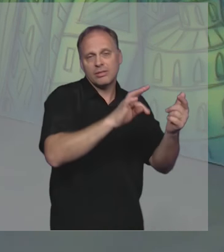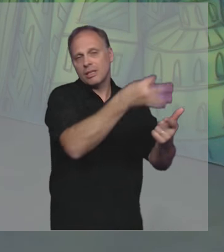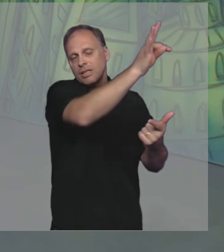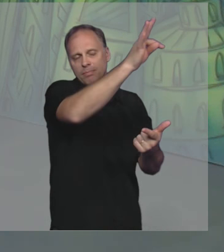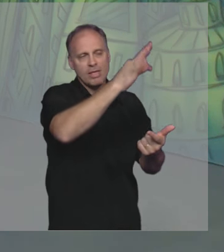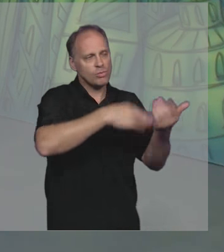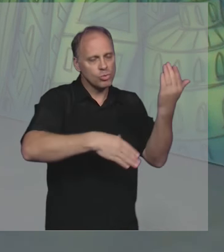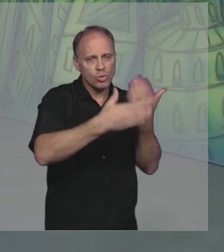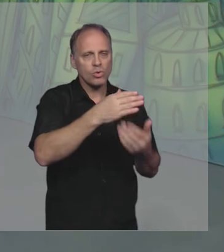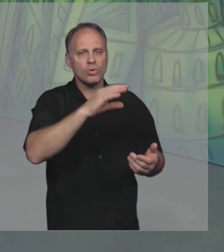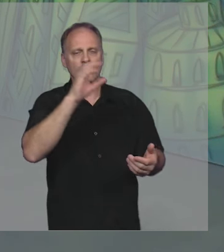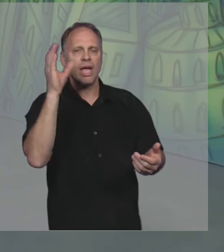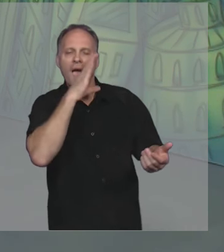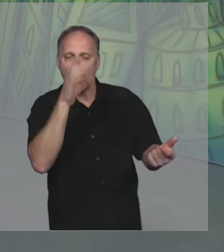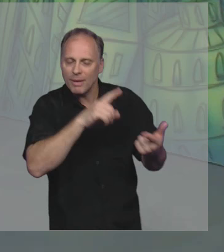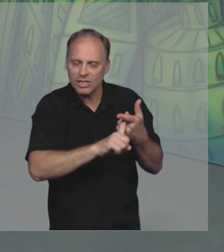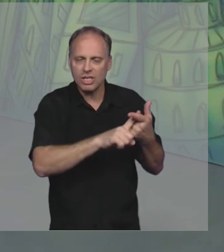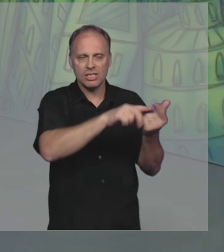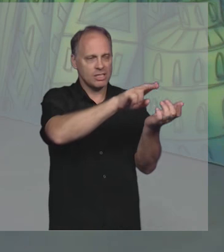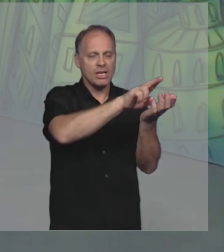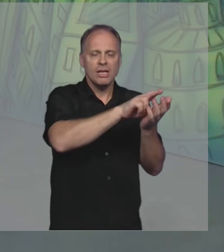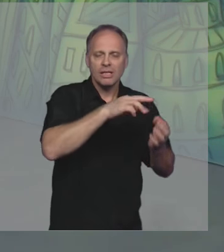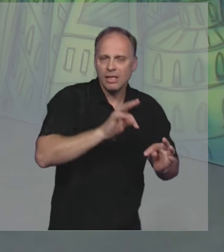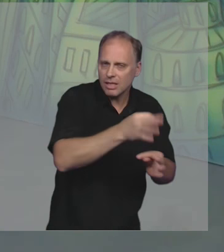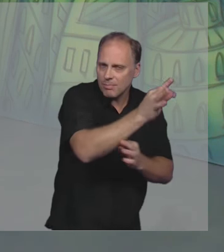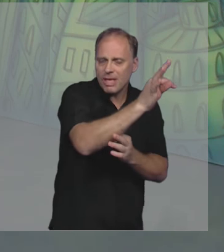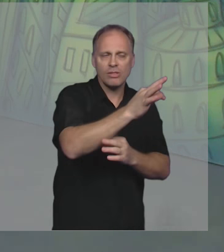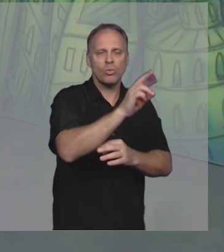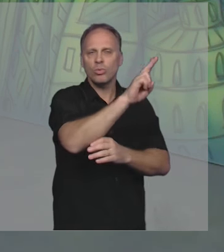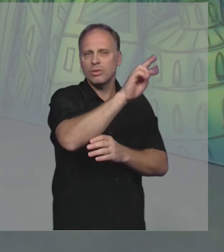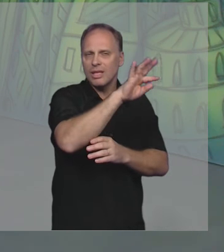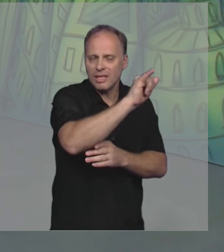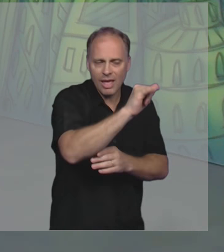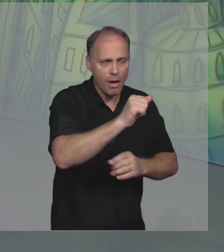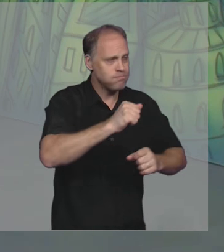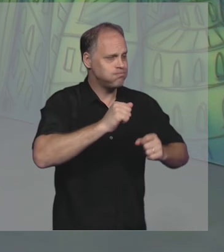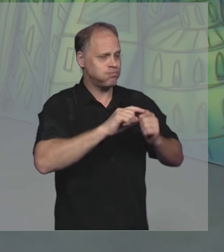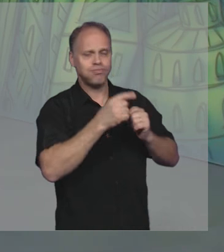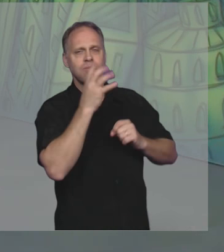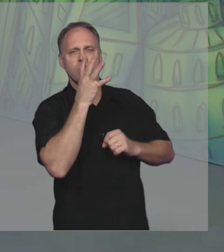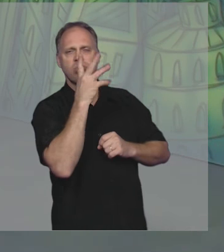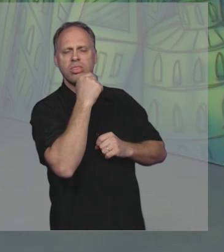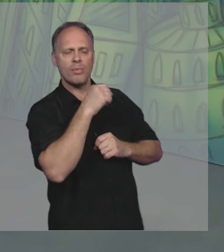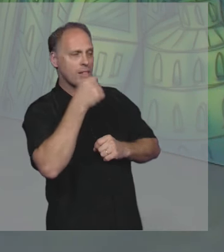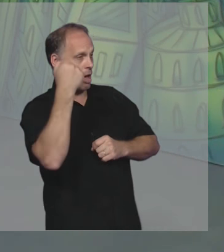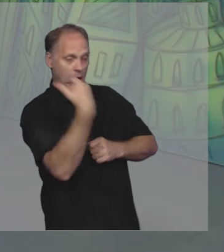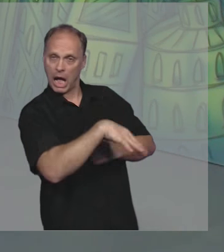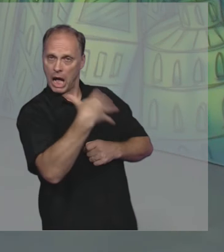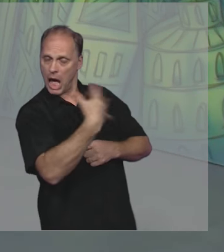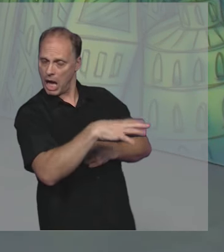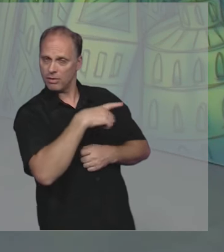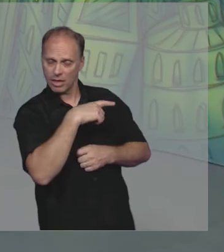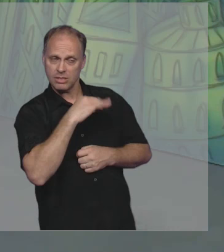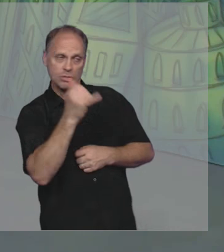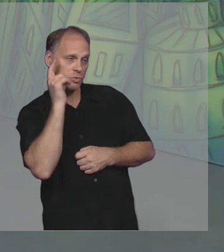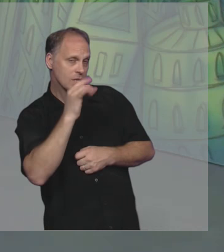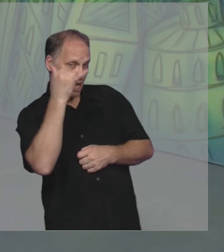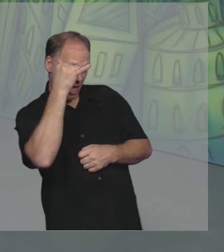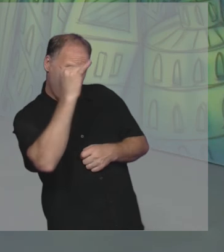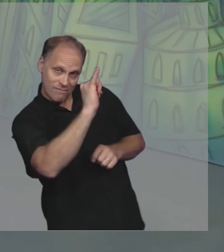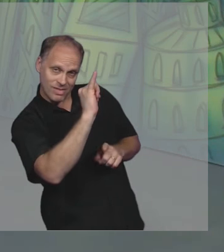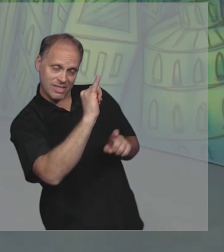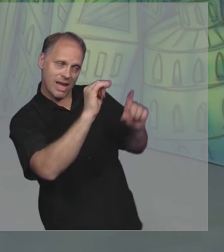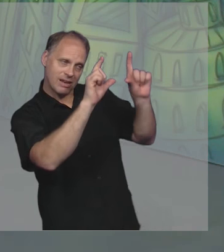de politraumatizado, o tratamento a nível de TI é um dos tratamentos mais caros que a gente tem. Então, se a gente puder evitar